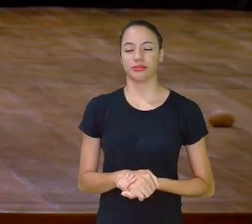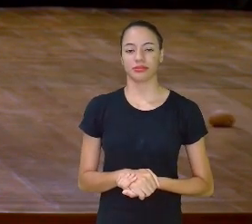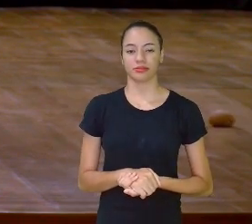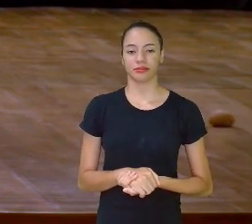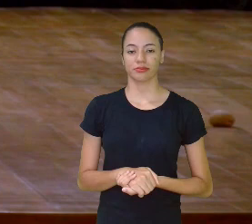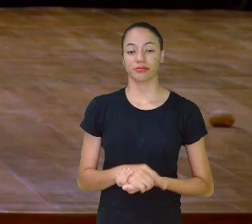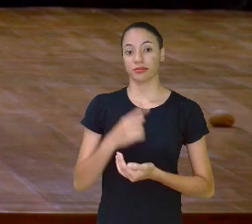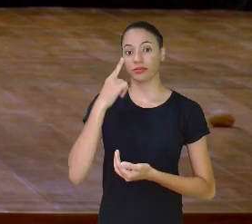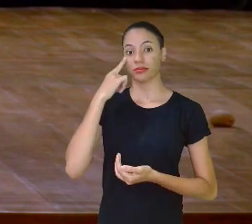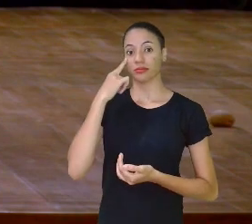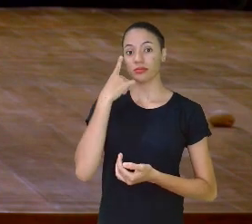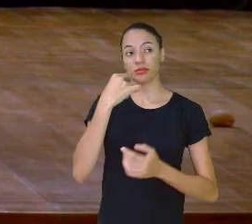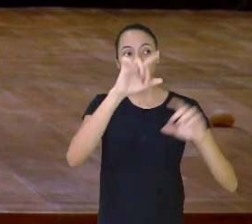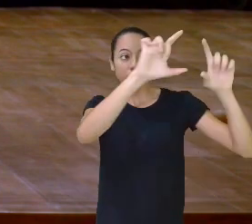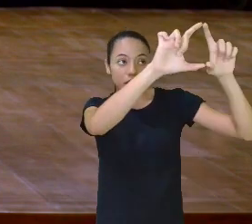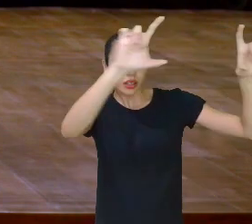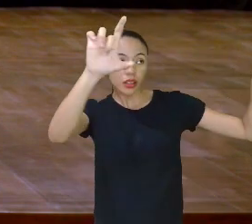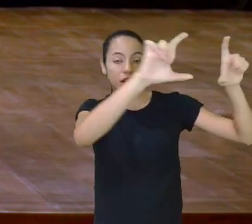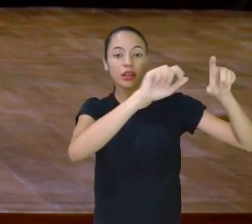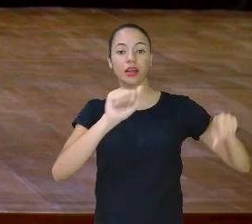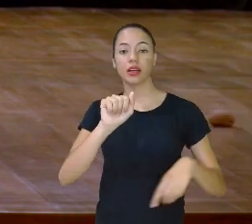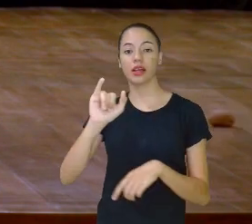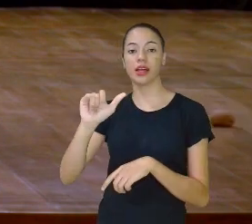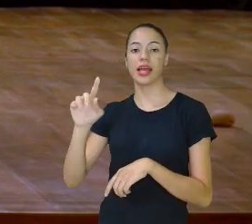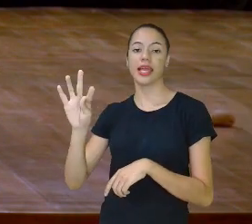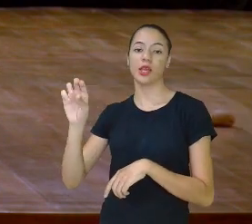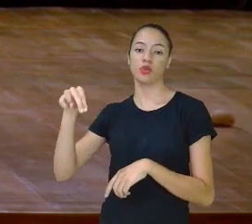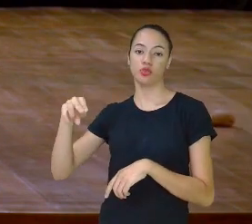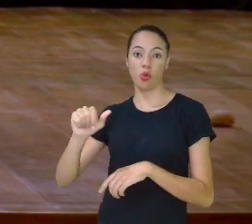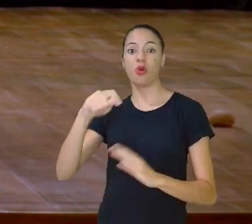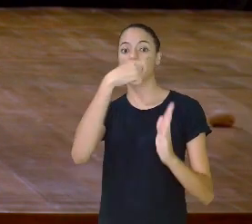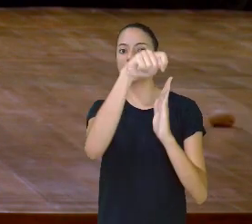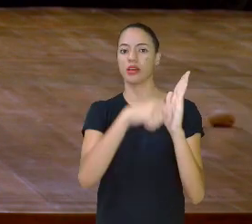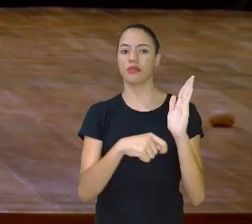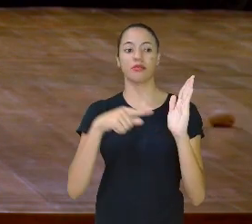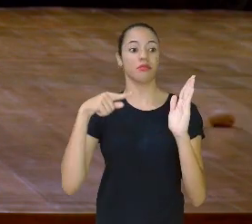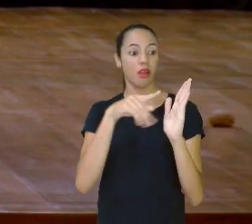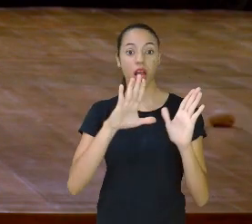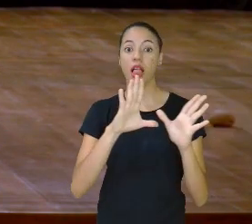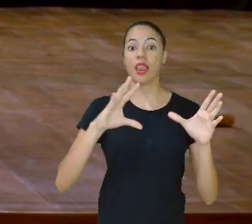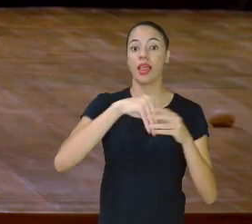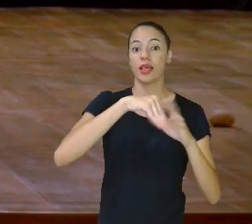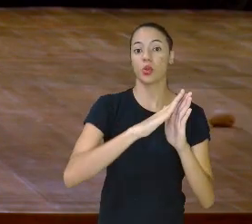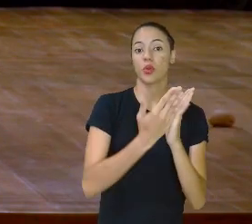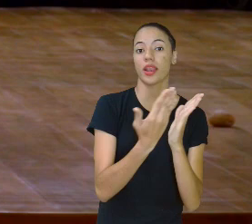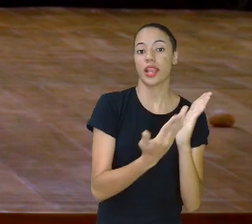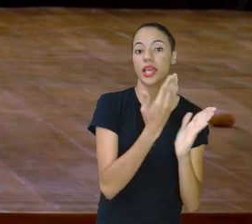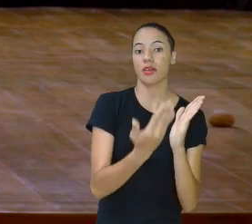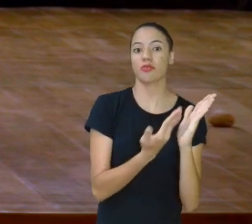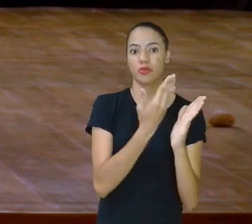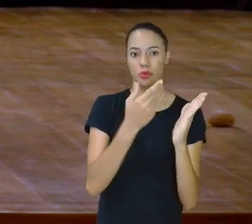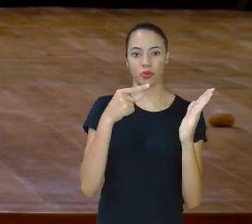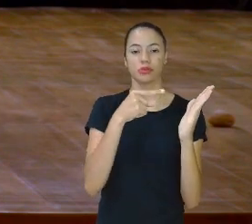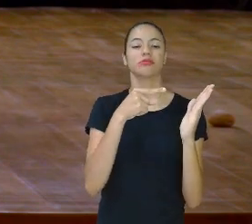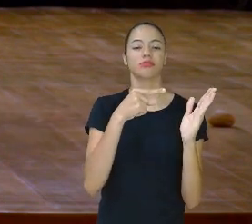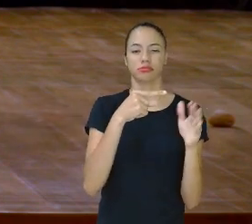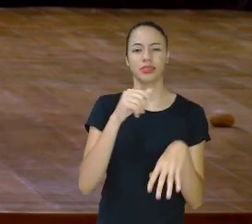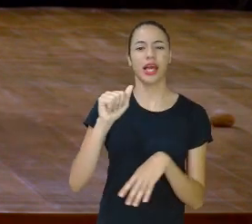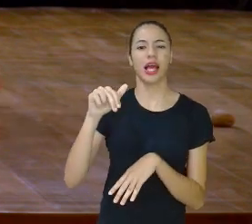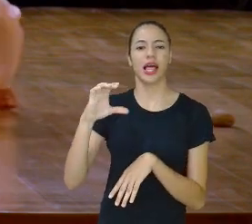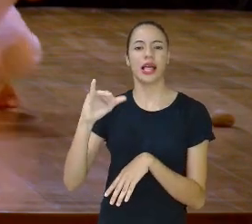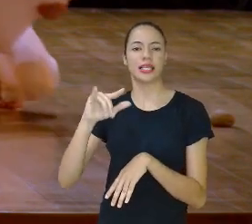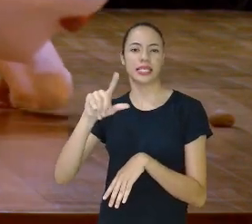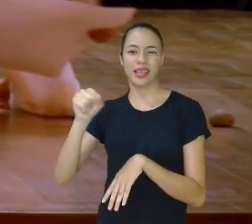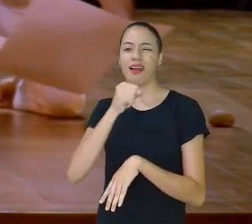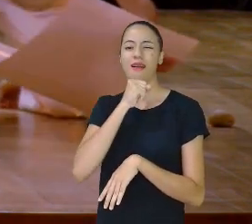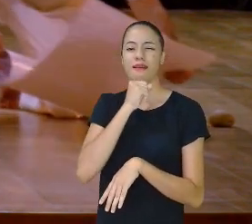Um trecho do que o Ailton Krenak escreveu. É do livro dele essa história que eu contei aí da anciã, da sábia